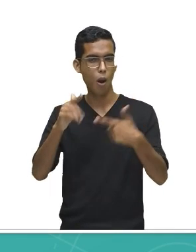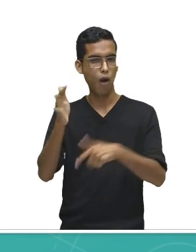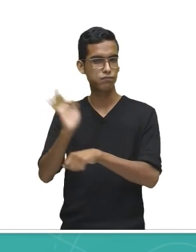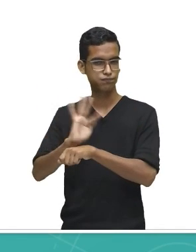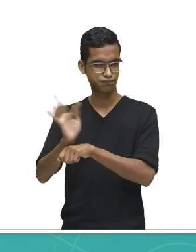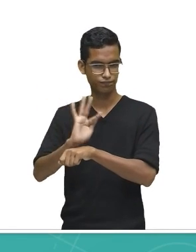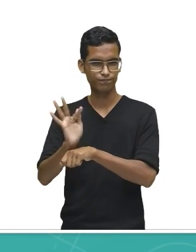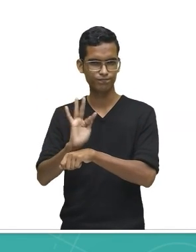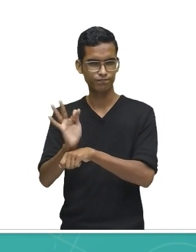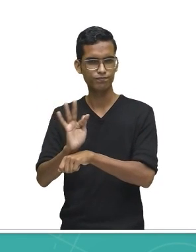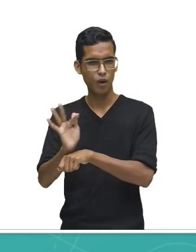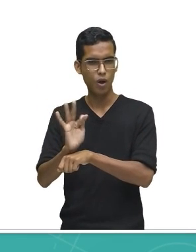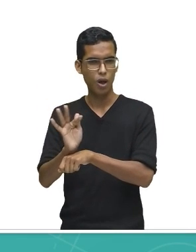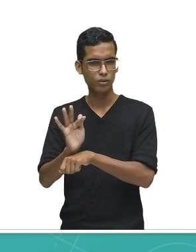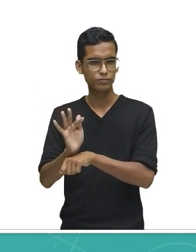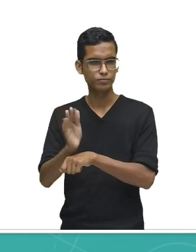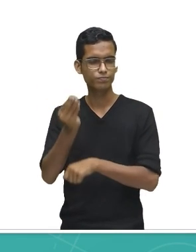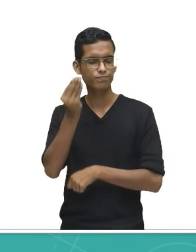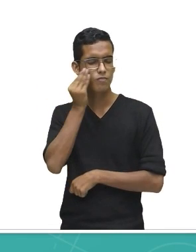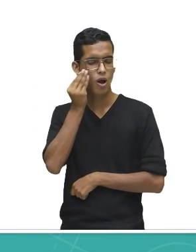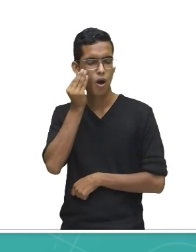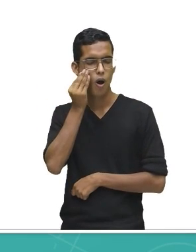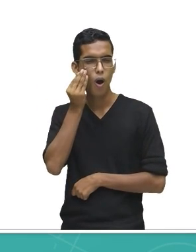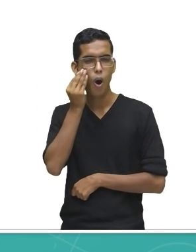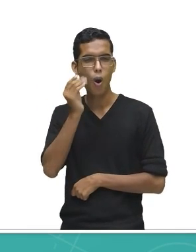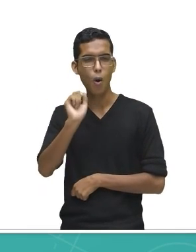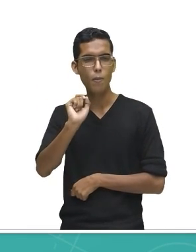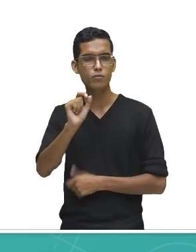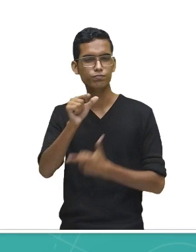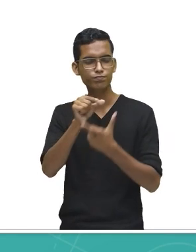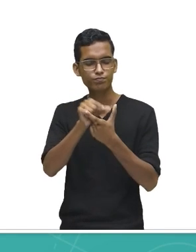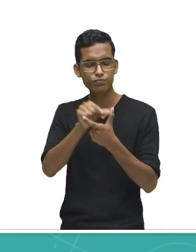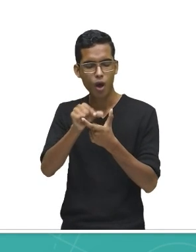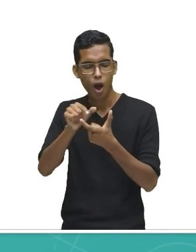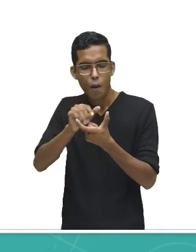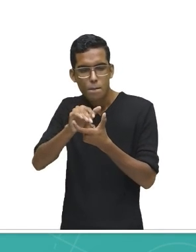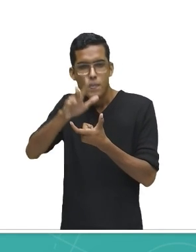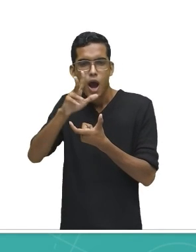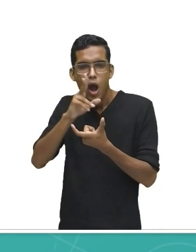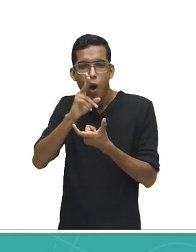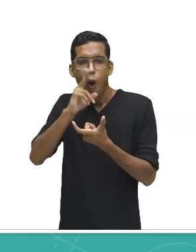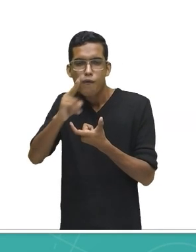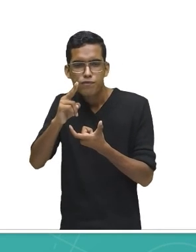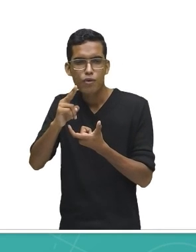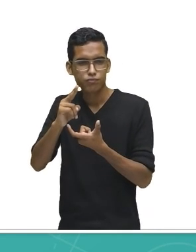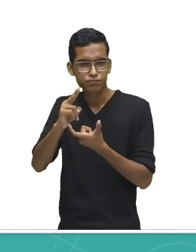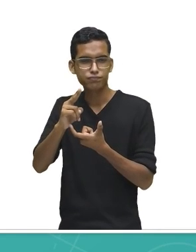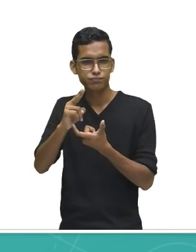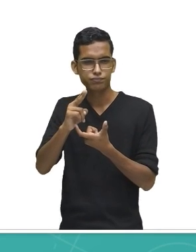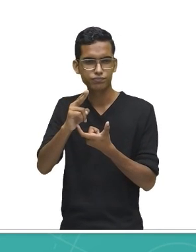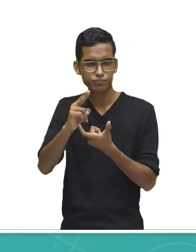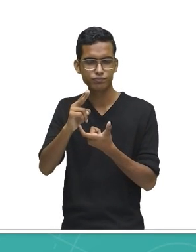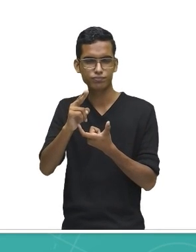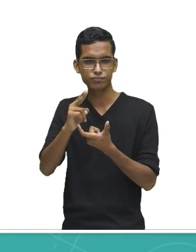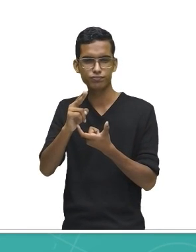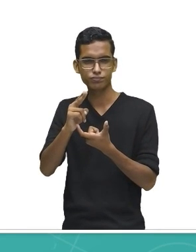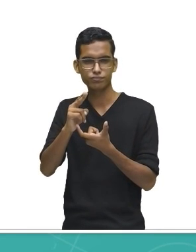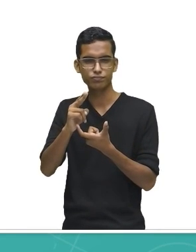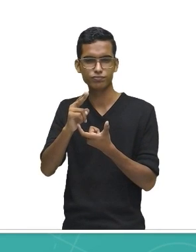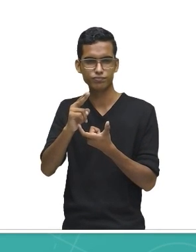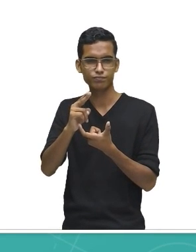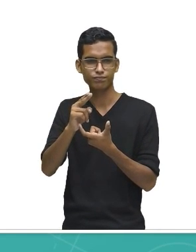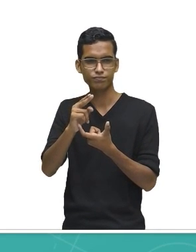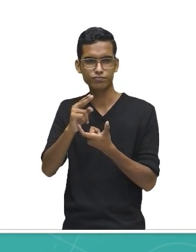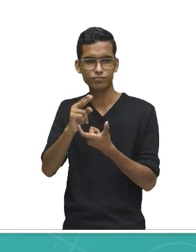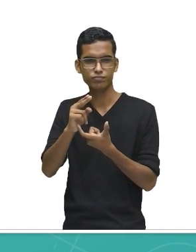né, a sílaba que deve ser pronunciada de forma mais vidente,